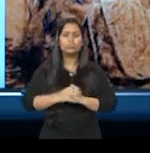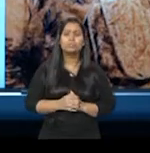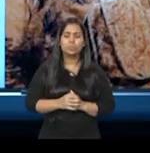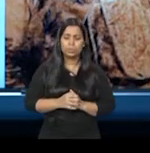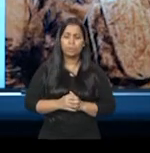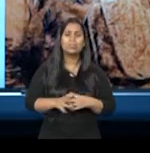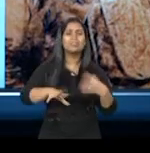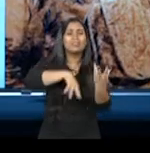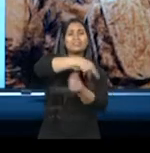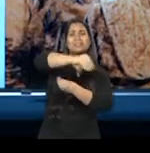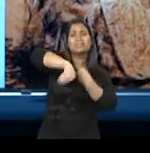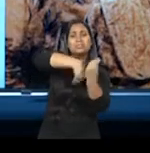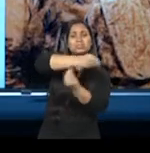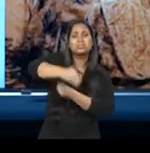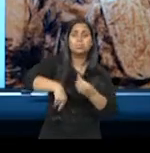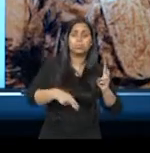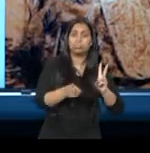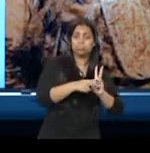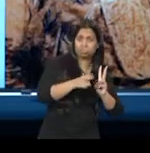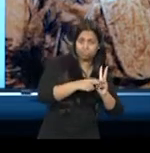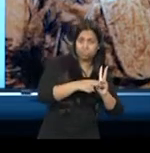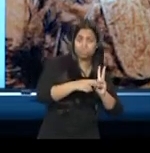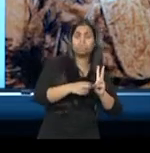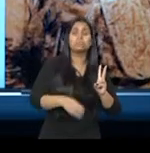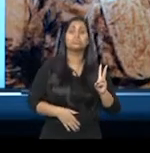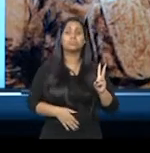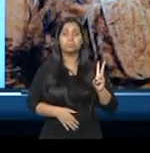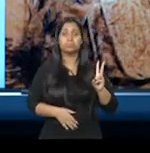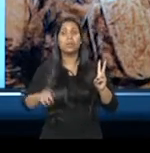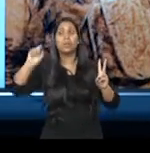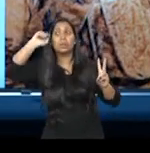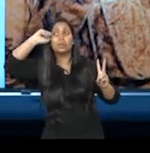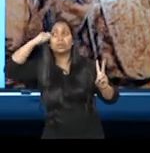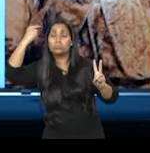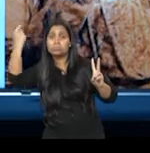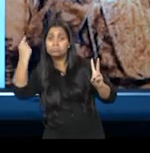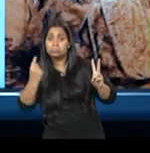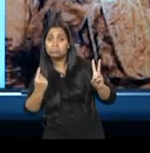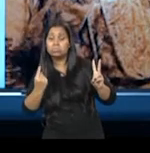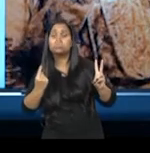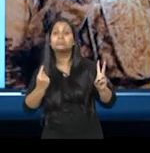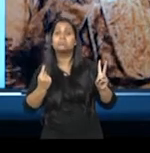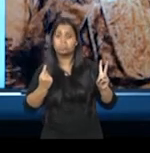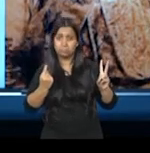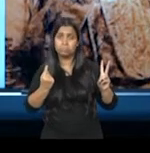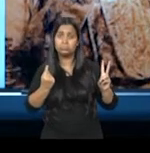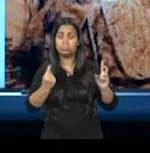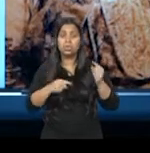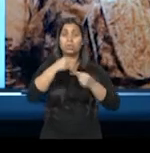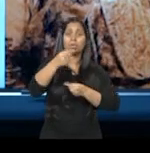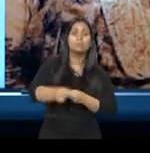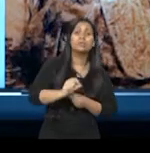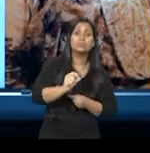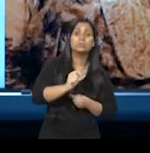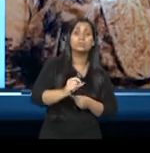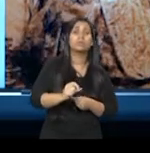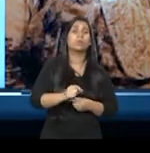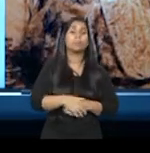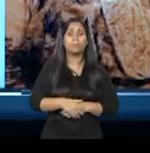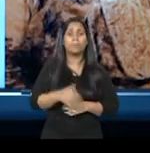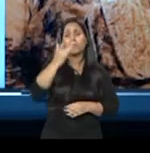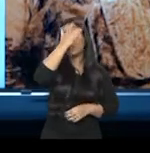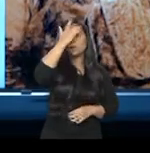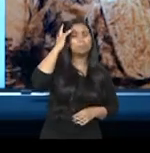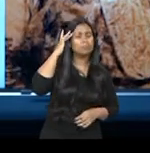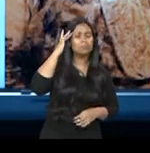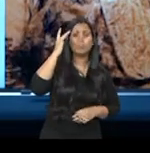pessoal, nessa mistura do indígena que estava aqui, do africano que foi trazido para cá, tá? Depois vem o árabe, o